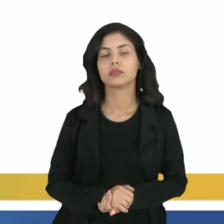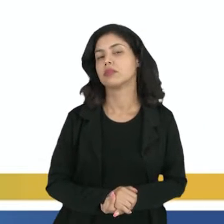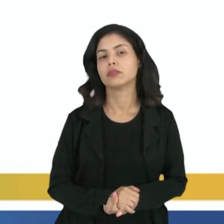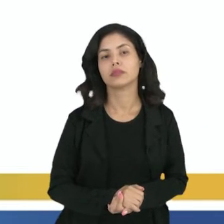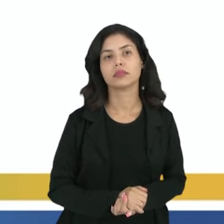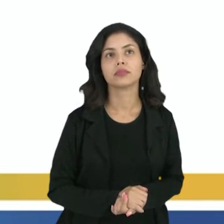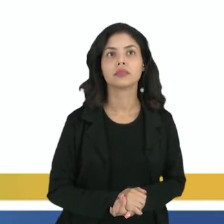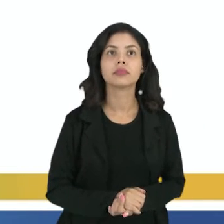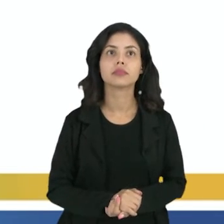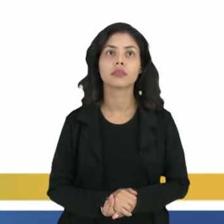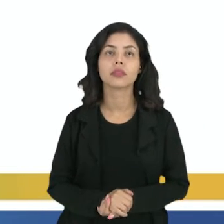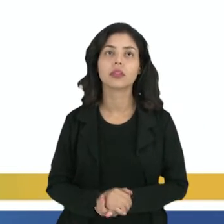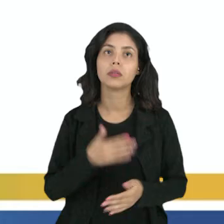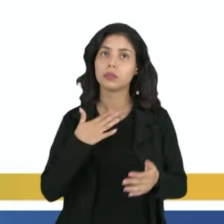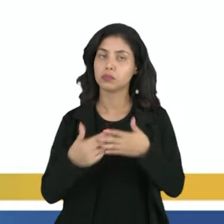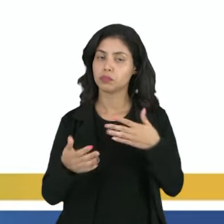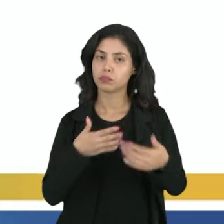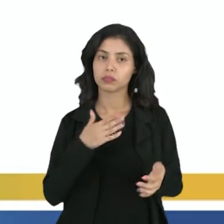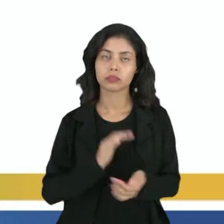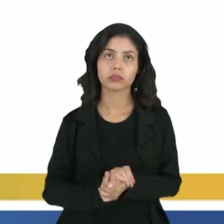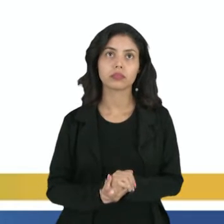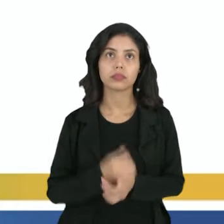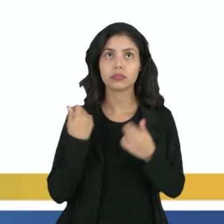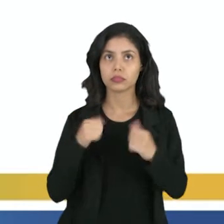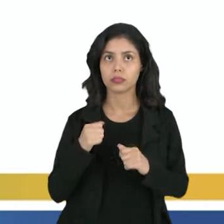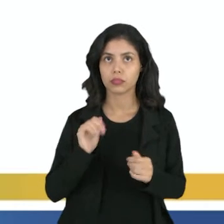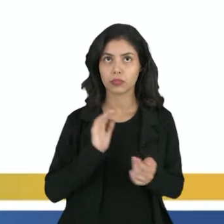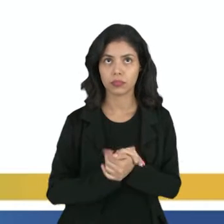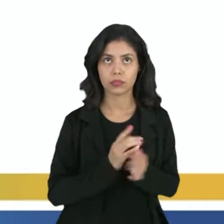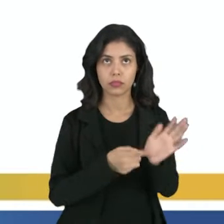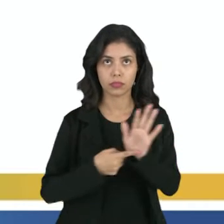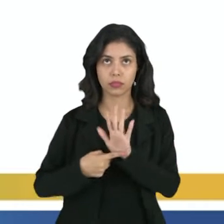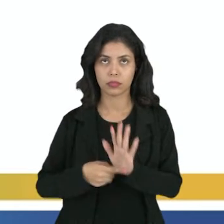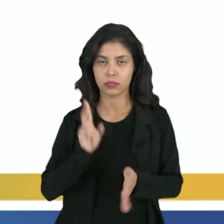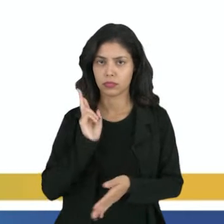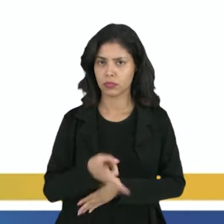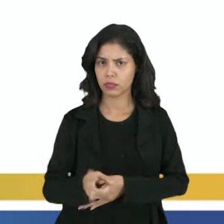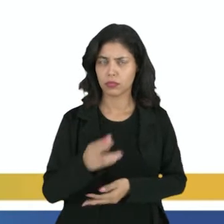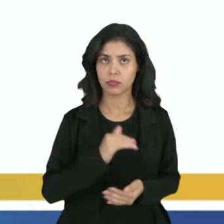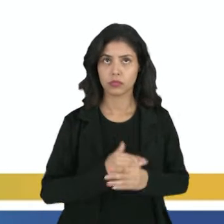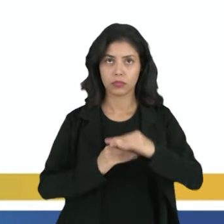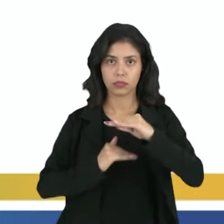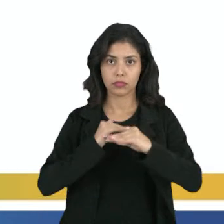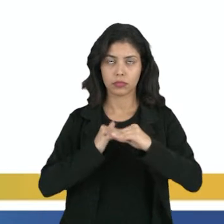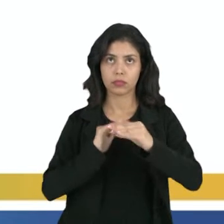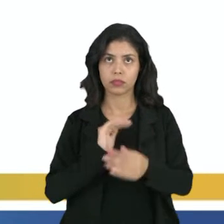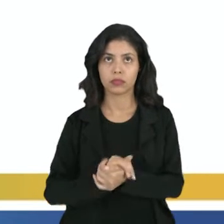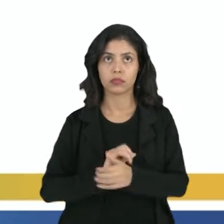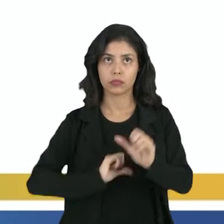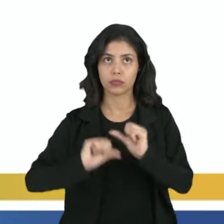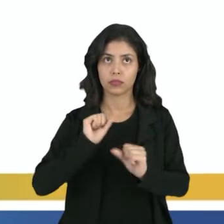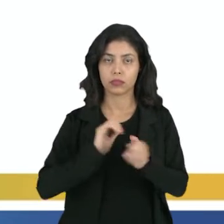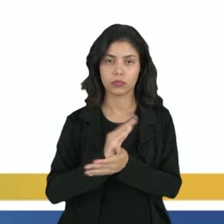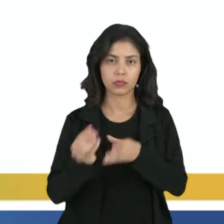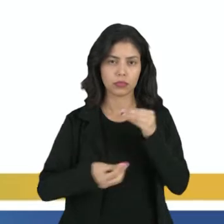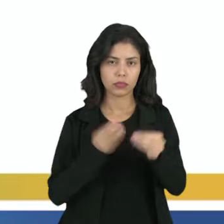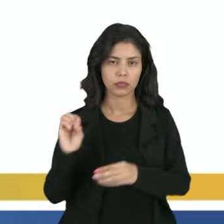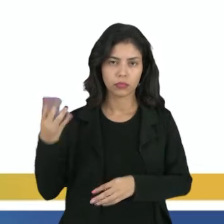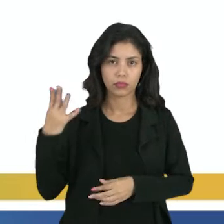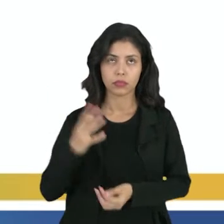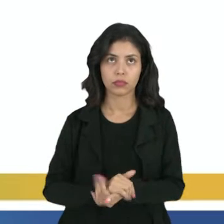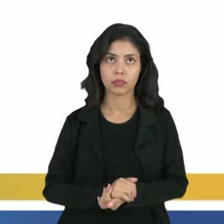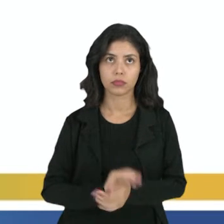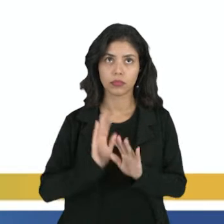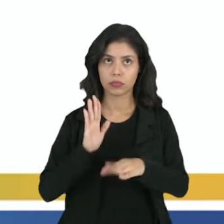substância, ok? Então, a gente precisa representar a constante de equilíbrio dessas reações reversíveis. E como que isso